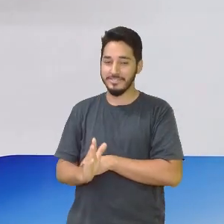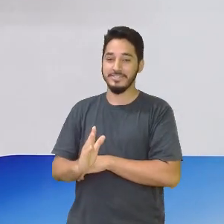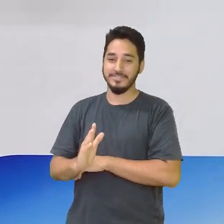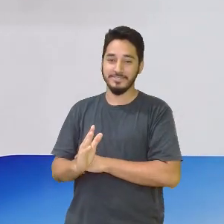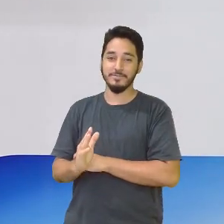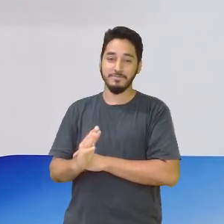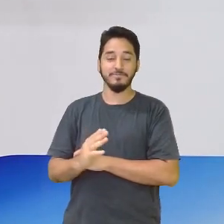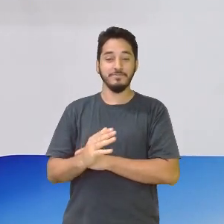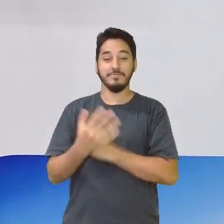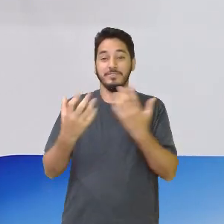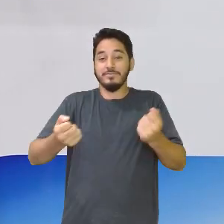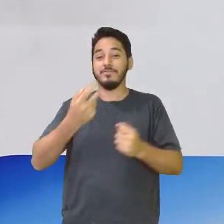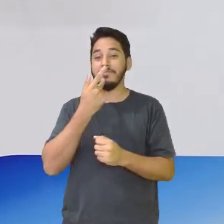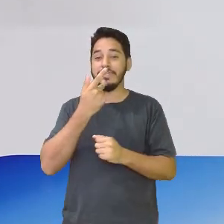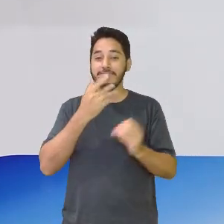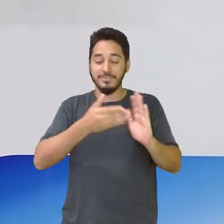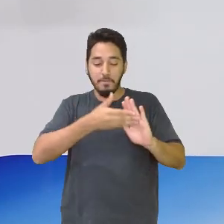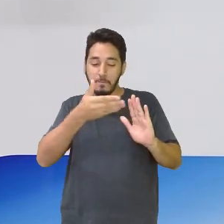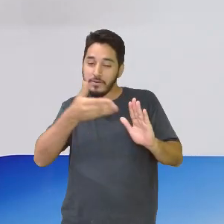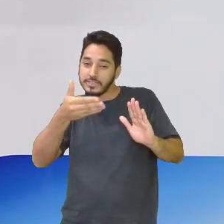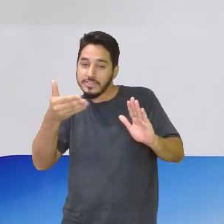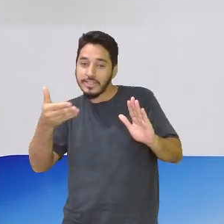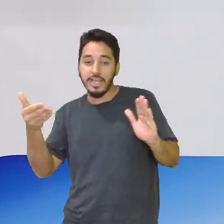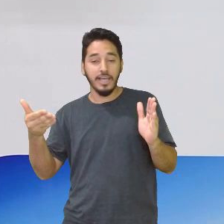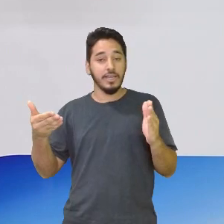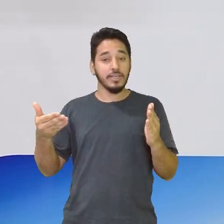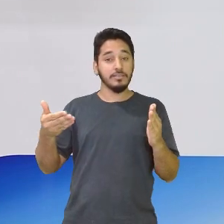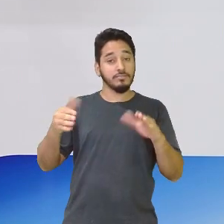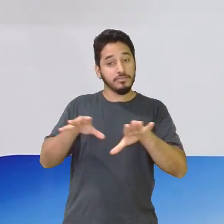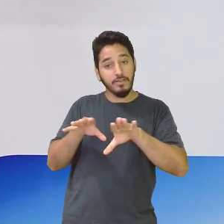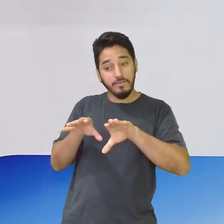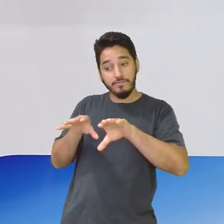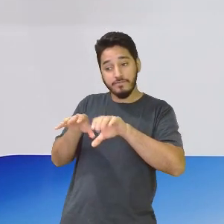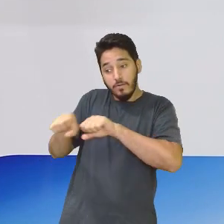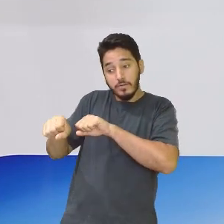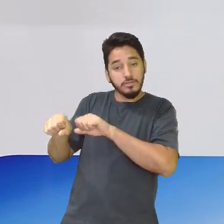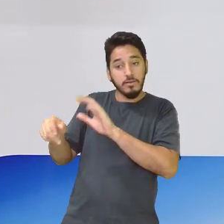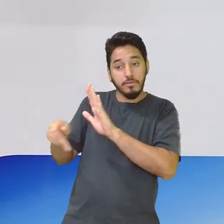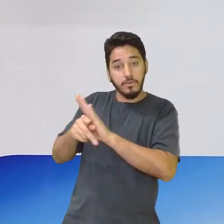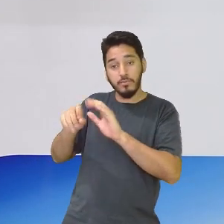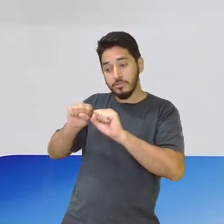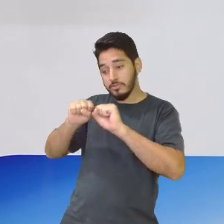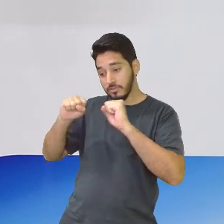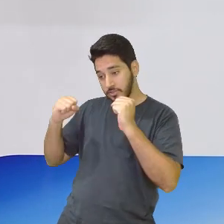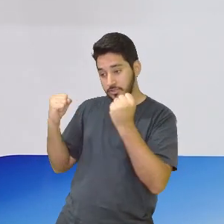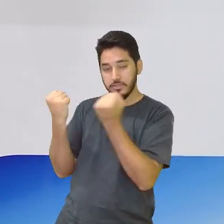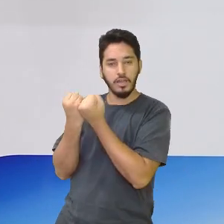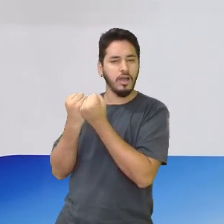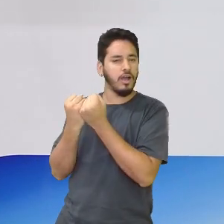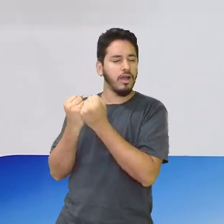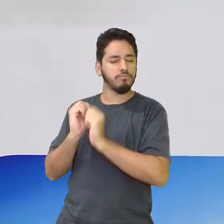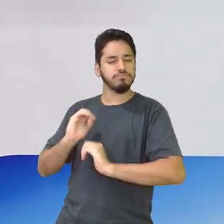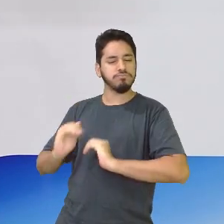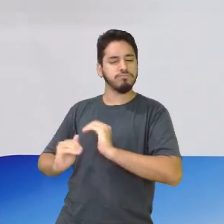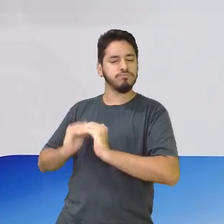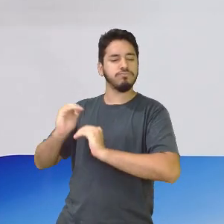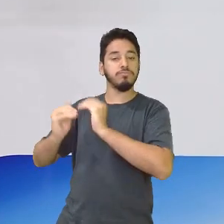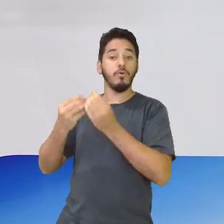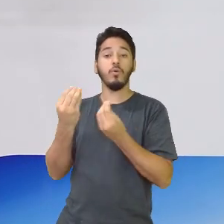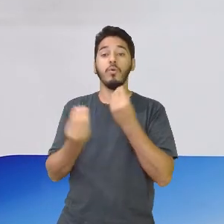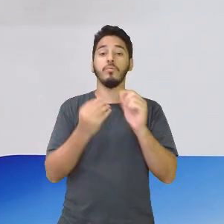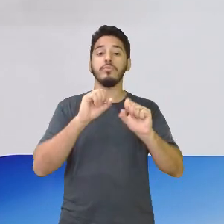Vamos falar aqui sobre esse processo todo da formação social do povo brasileiro. Como foi que a